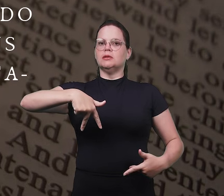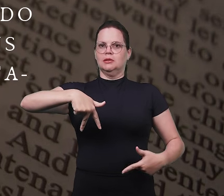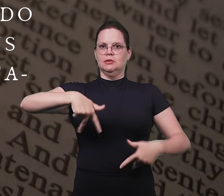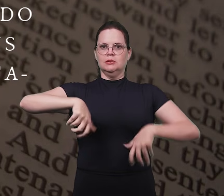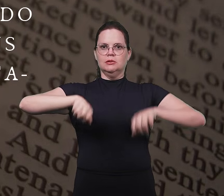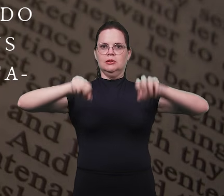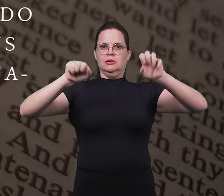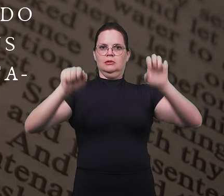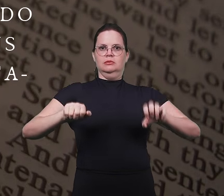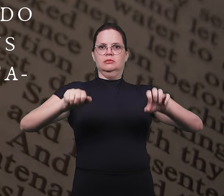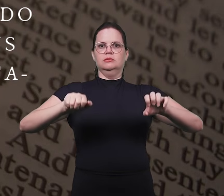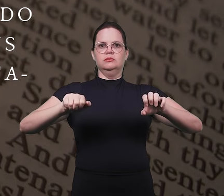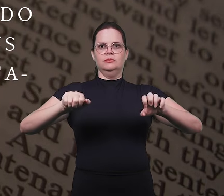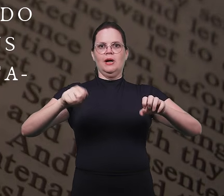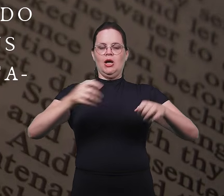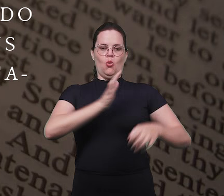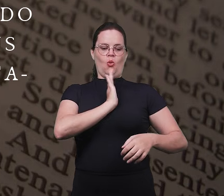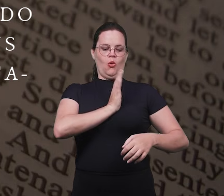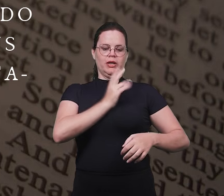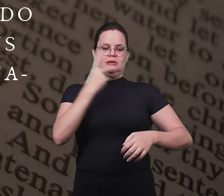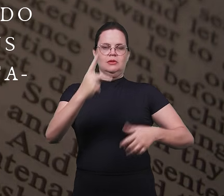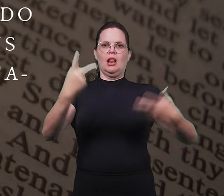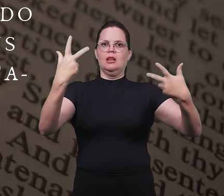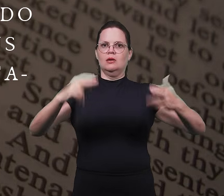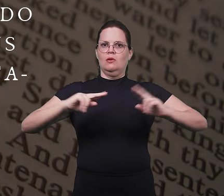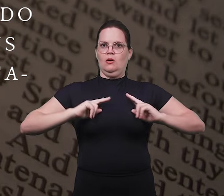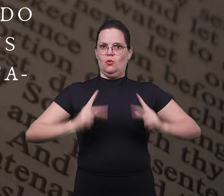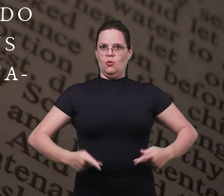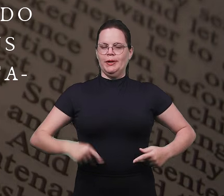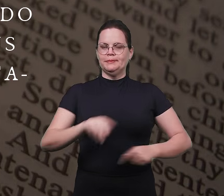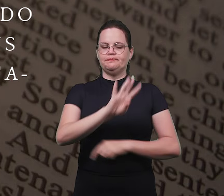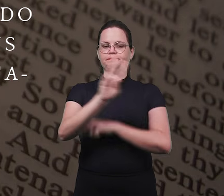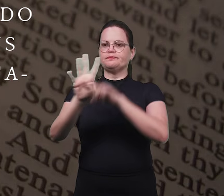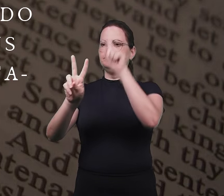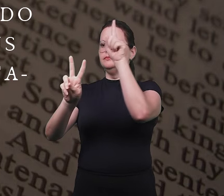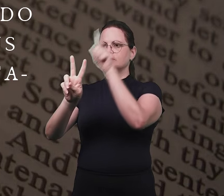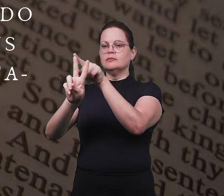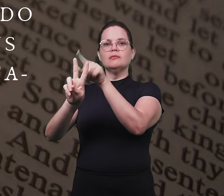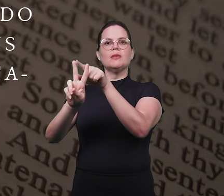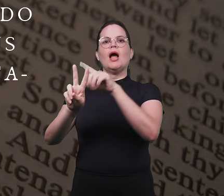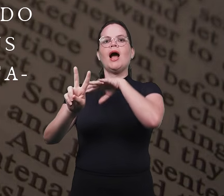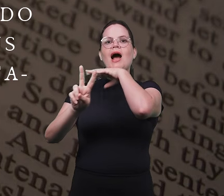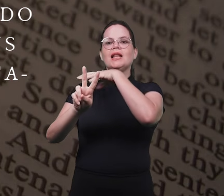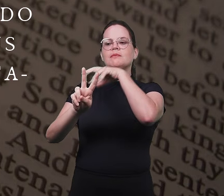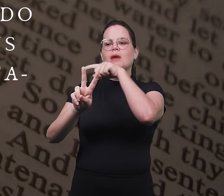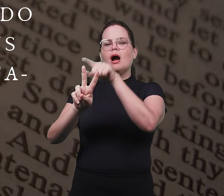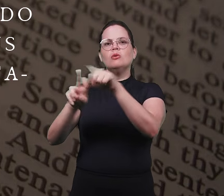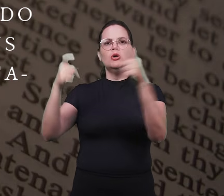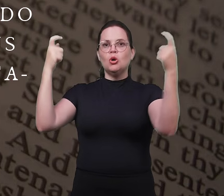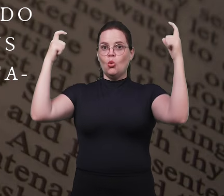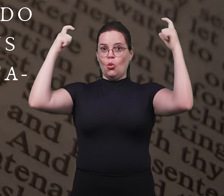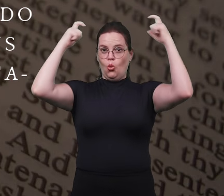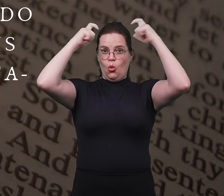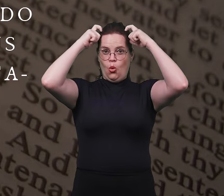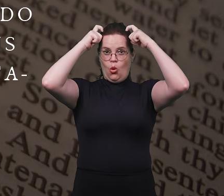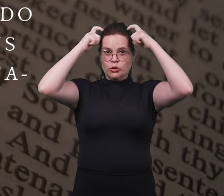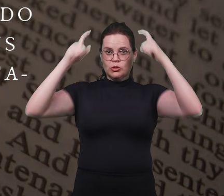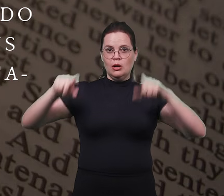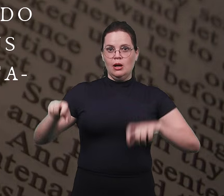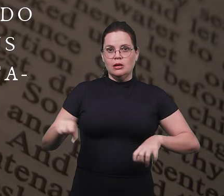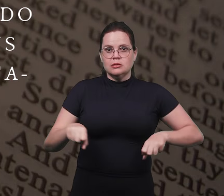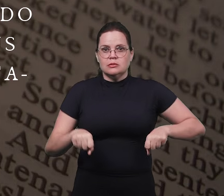Continuei olhando, e eis aqui o segundo animal, semelhante a um urso, o qual se levantou de um